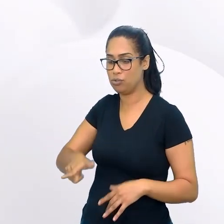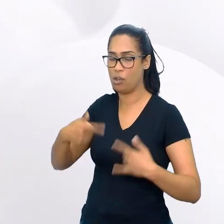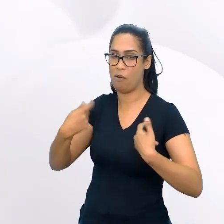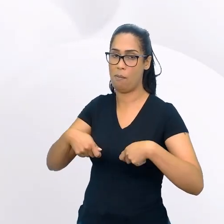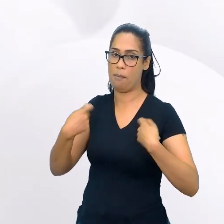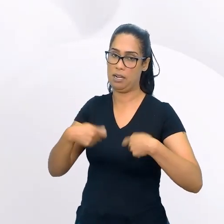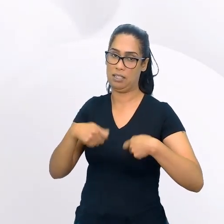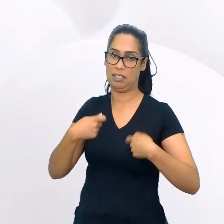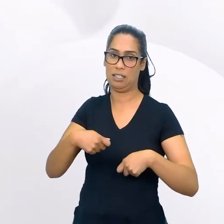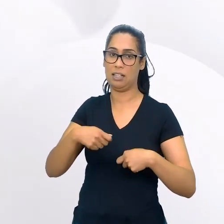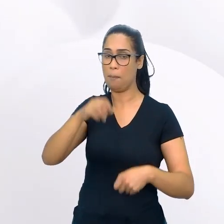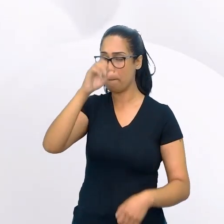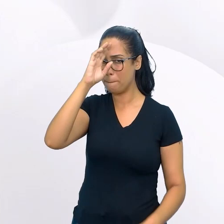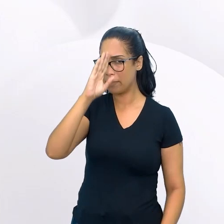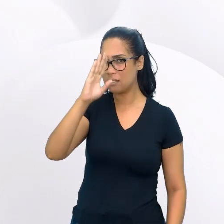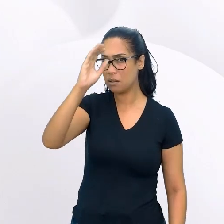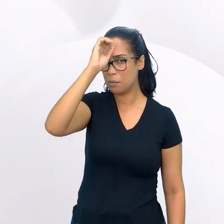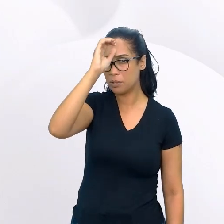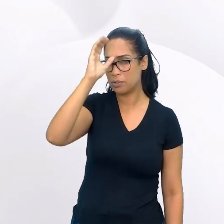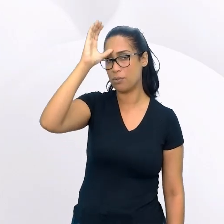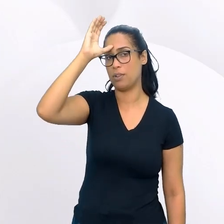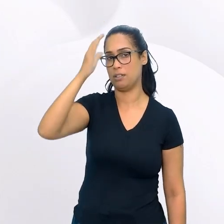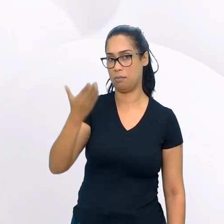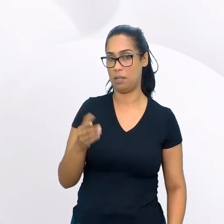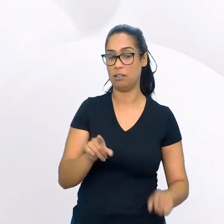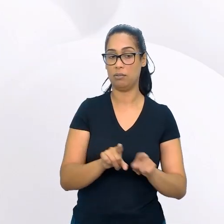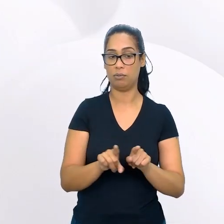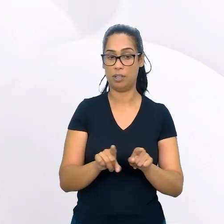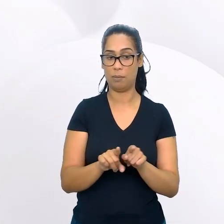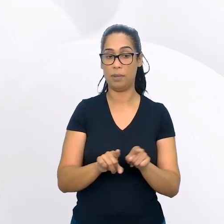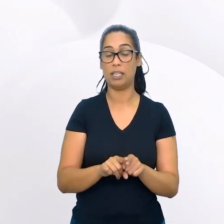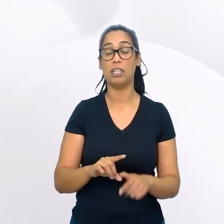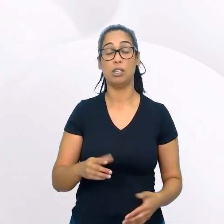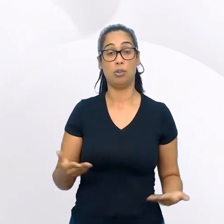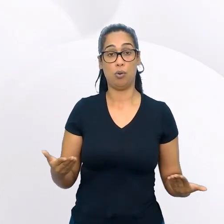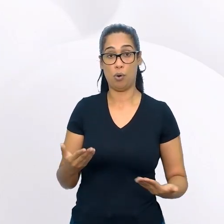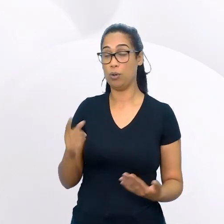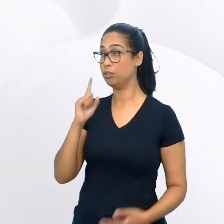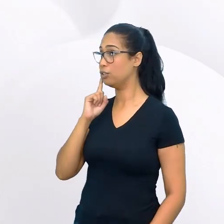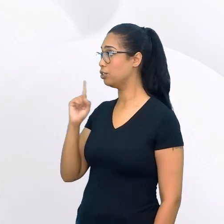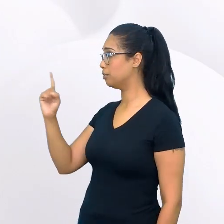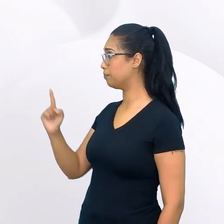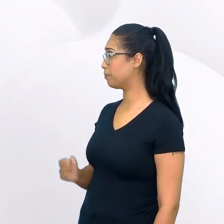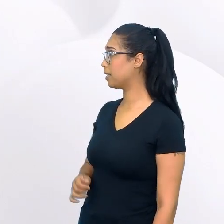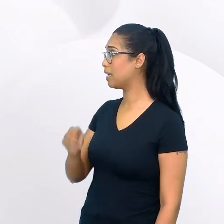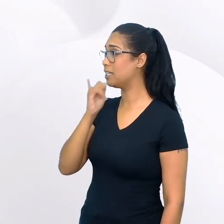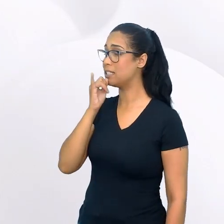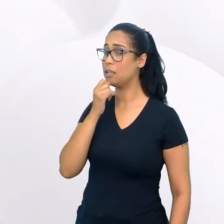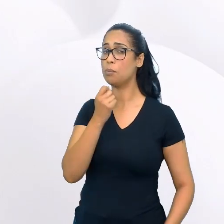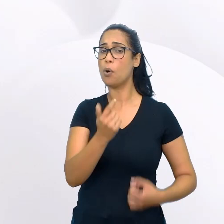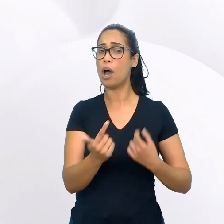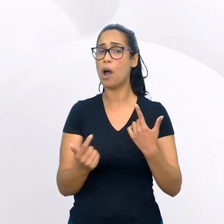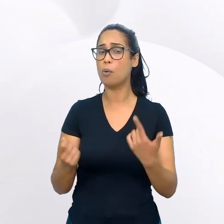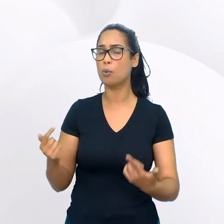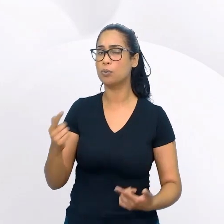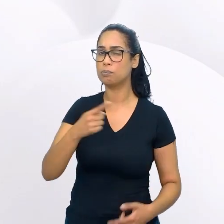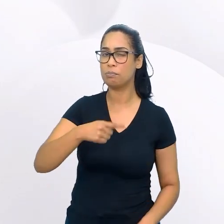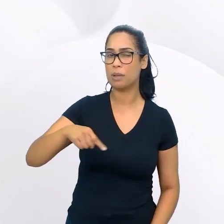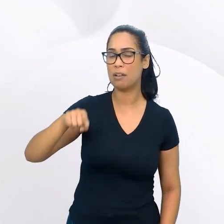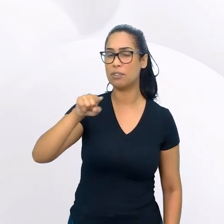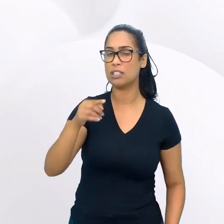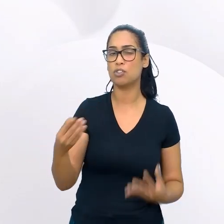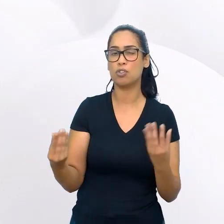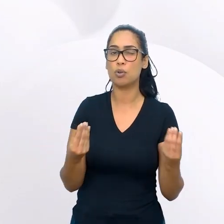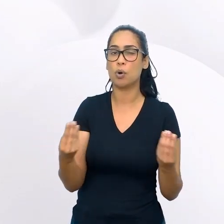trouxemos Aqui nós temos aqui alguns exemplos dessas ressignificações ao longo desse percurso histórico então